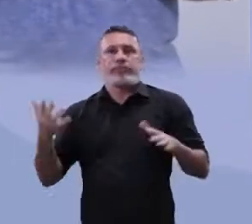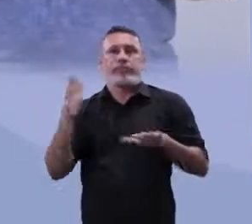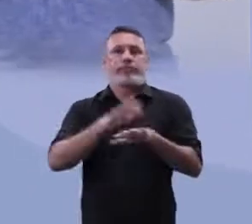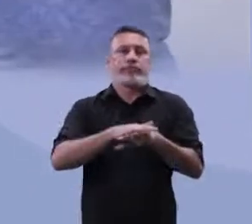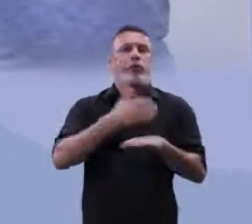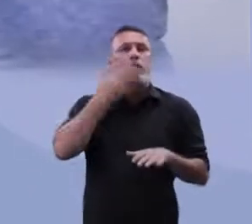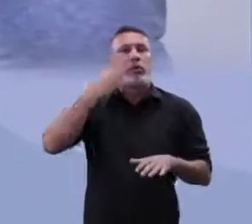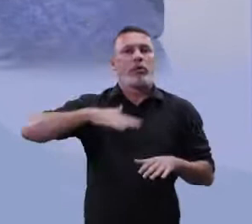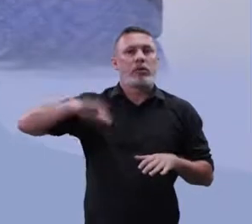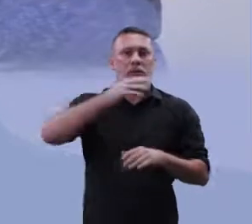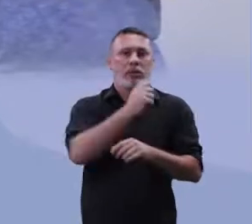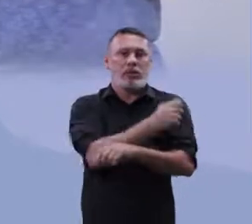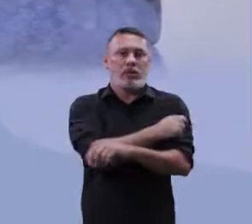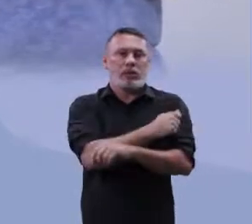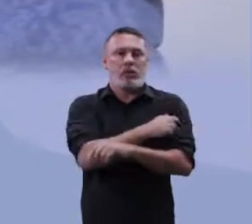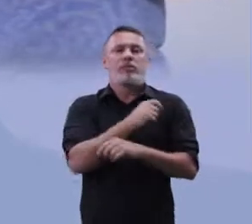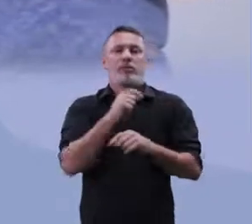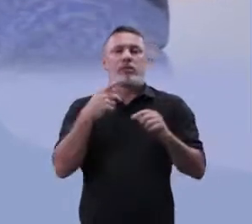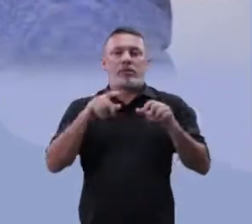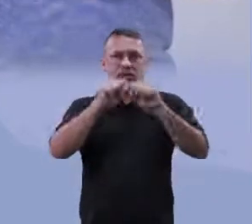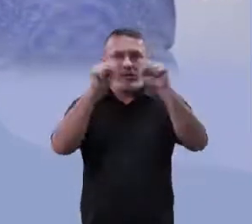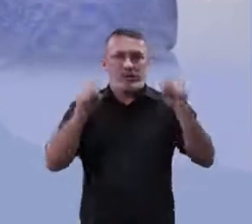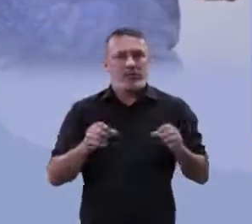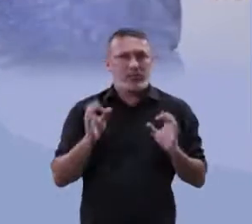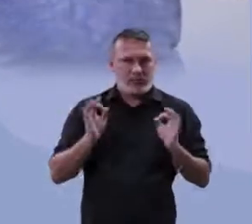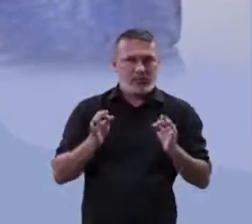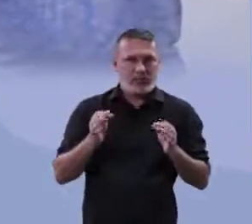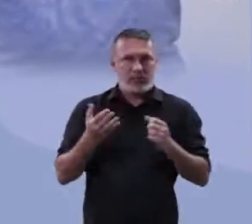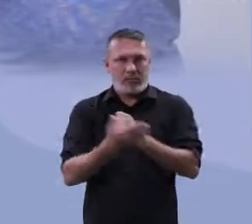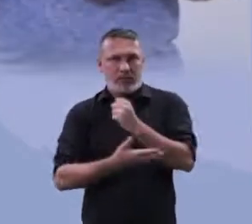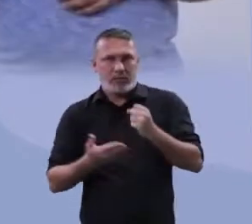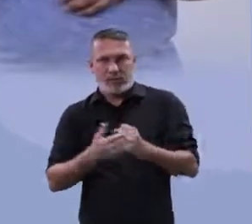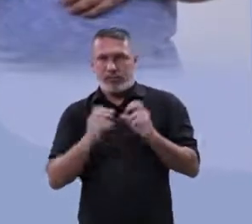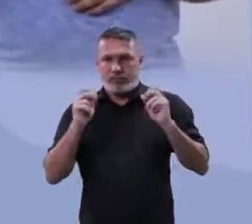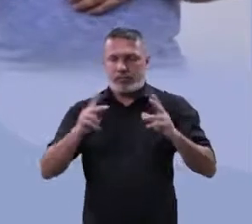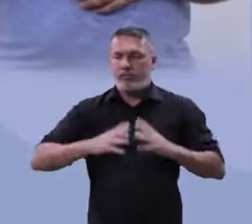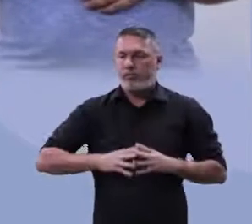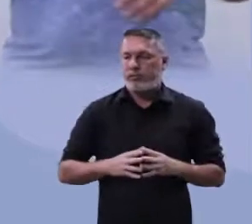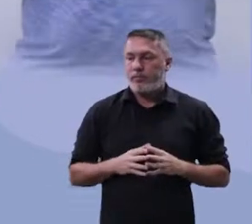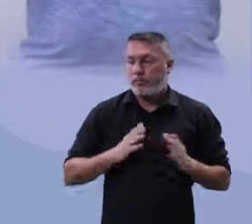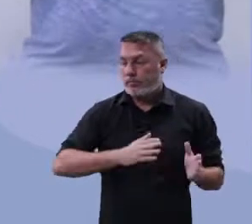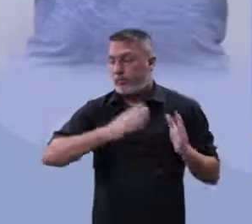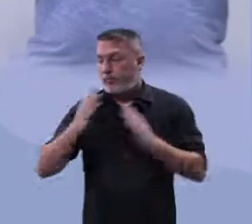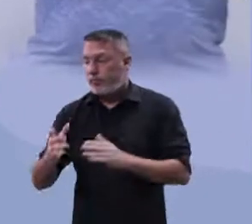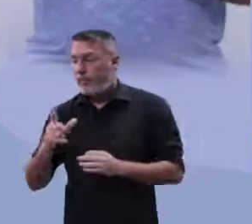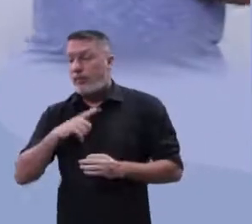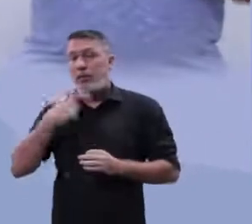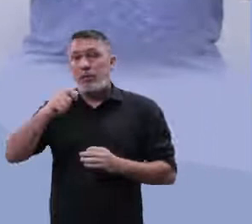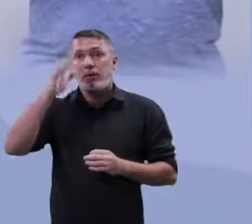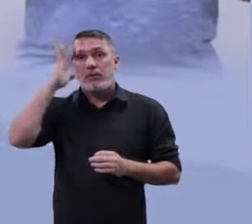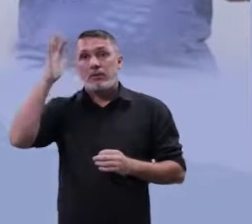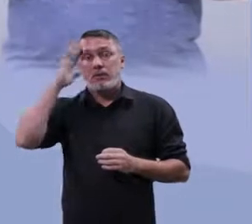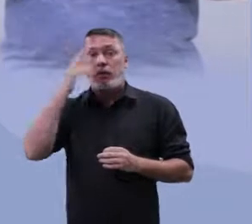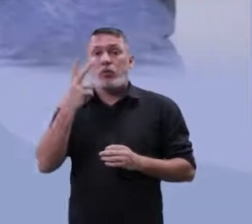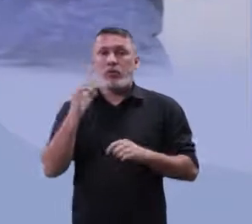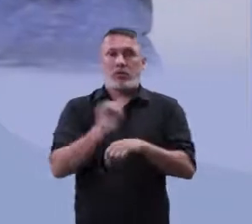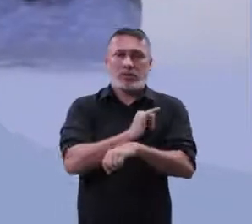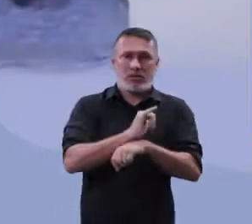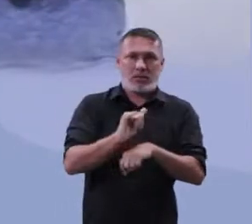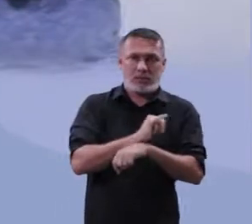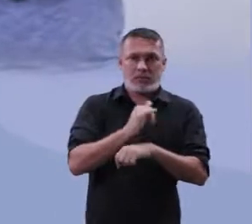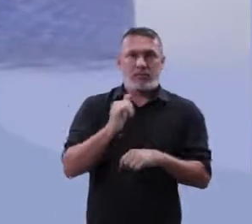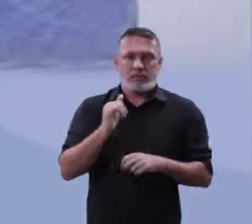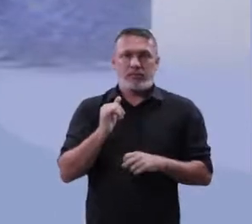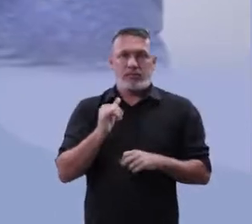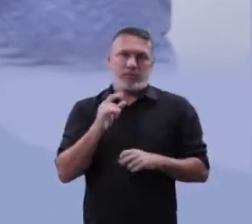para incluir a todos os alunos no nosso sistema, né, no nosso ensino básico. Ok? Então nós temos que entender duas estratégias